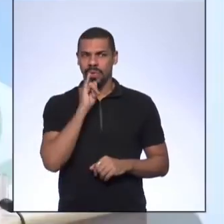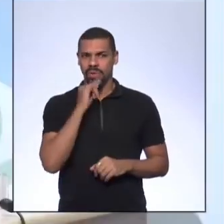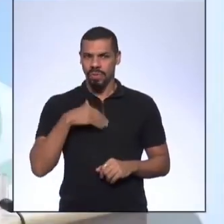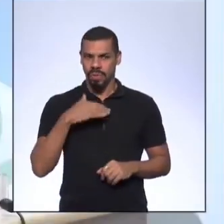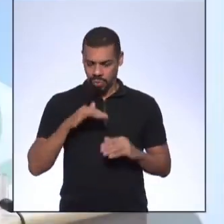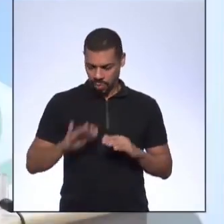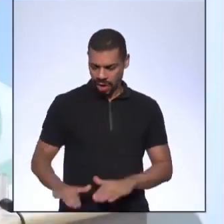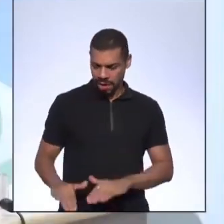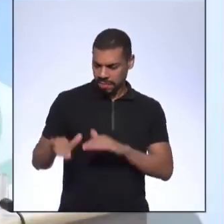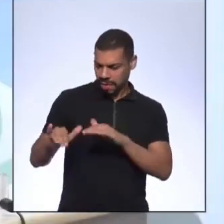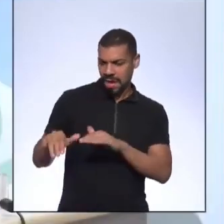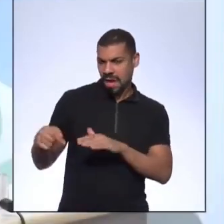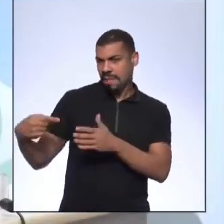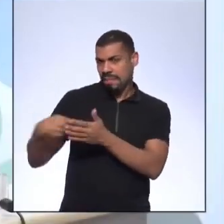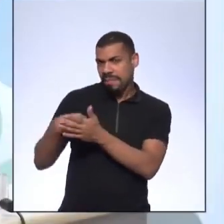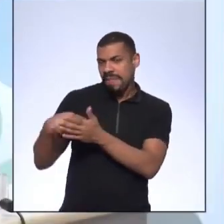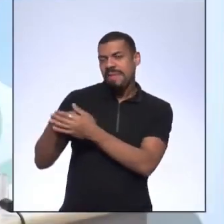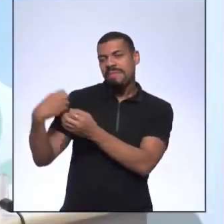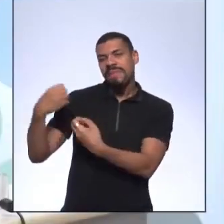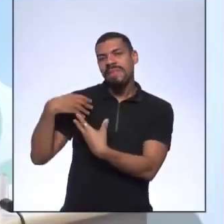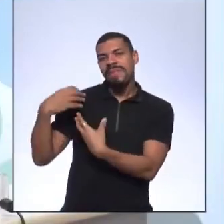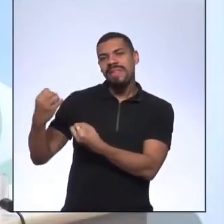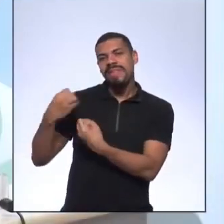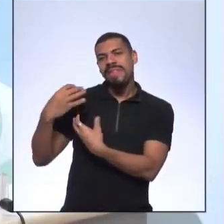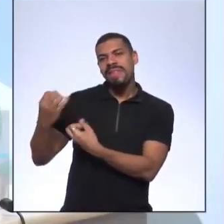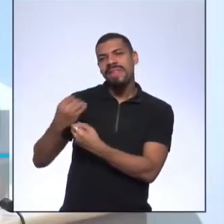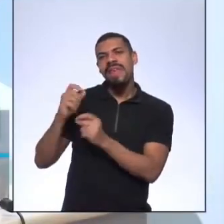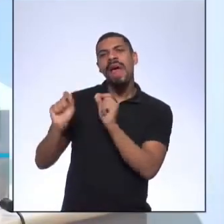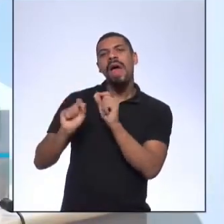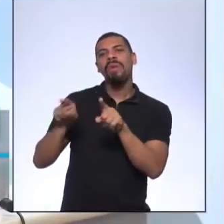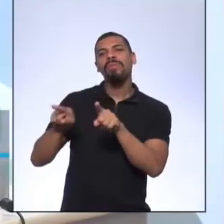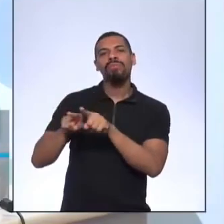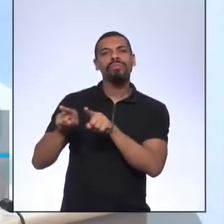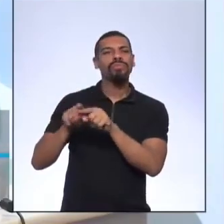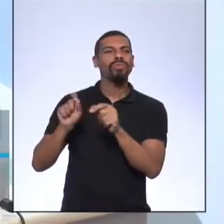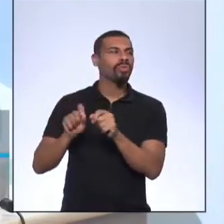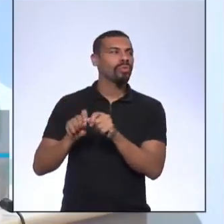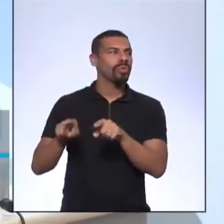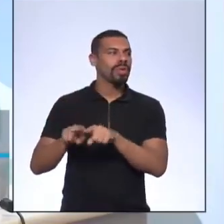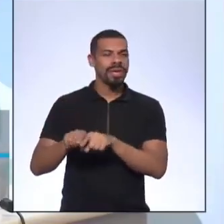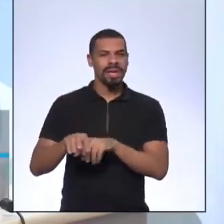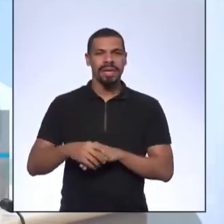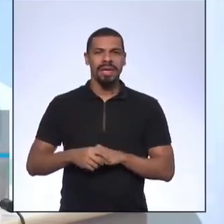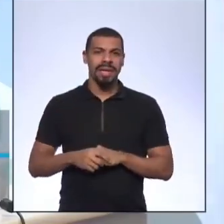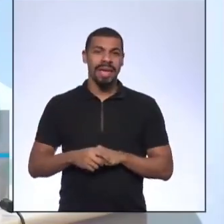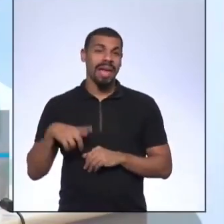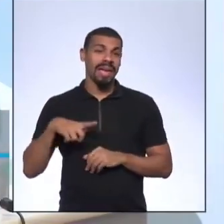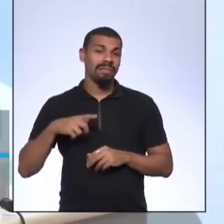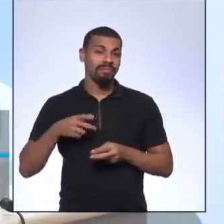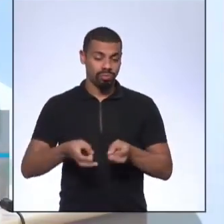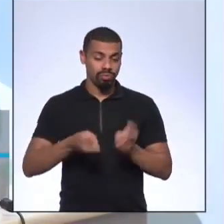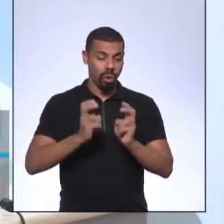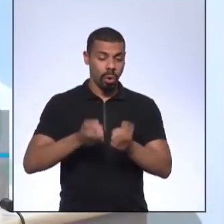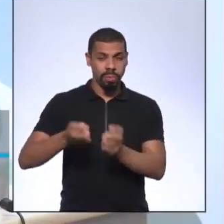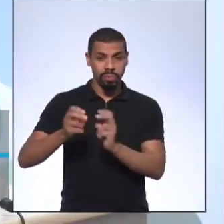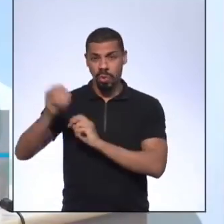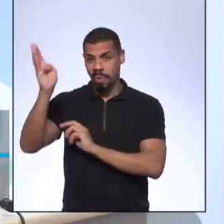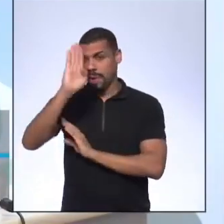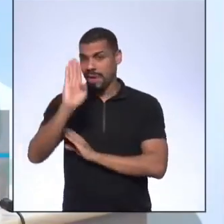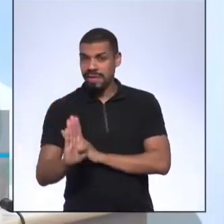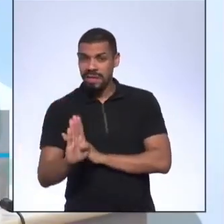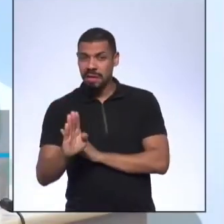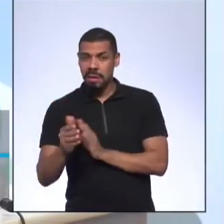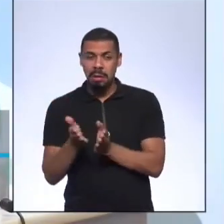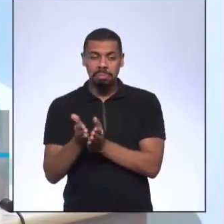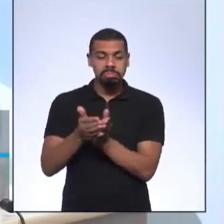criança, gente, eu aprendi que o Pedro Álvares Cabral descobriu o Brasil porque ele estava vindo para as Índias e aí ele se